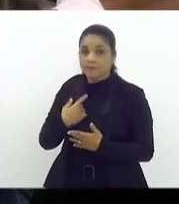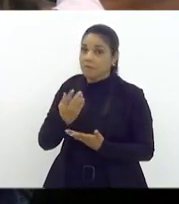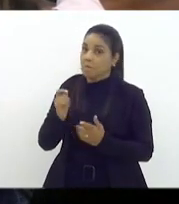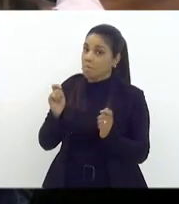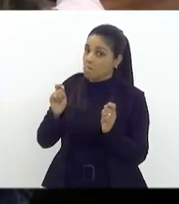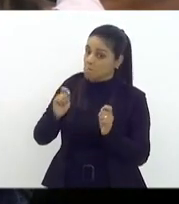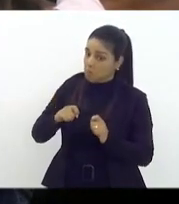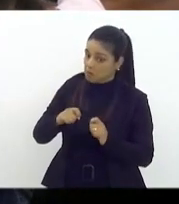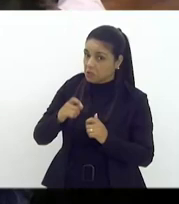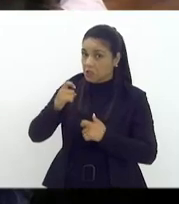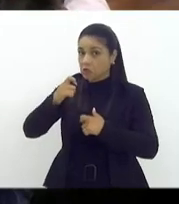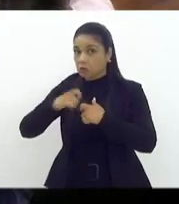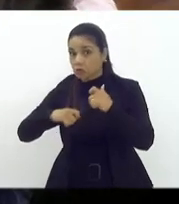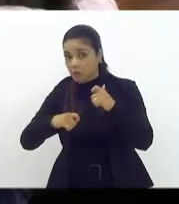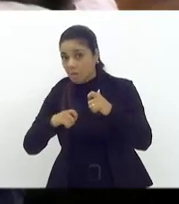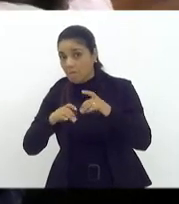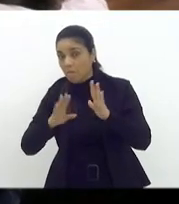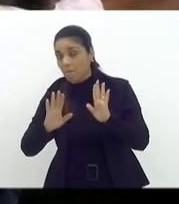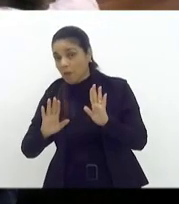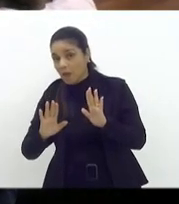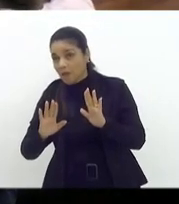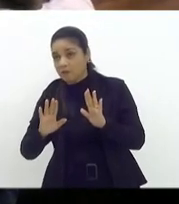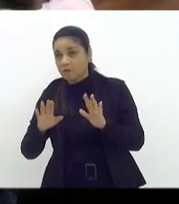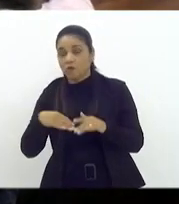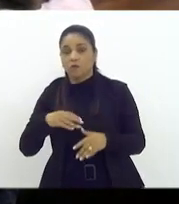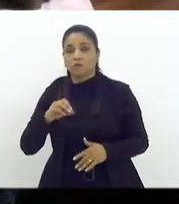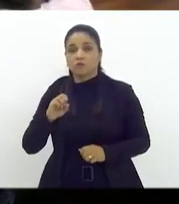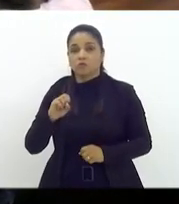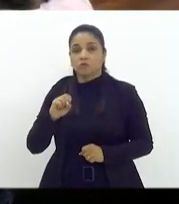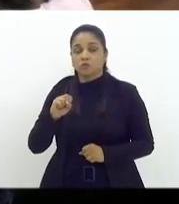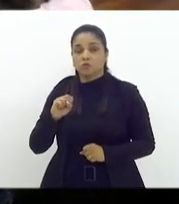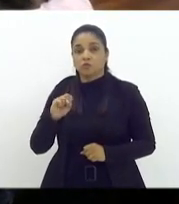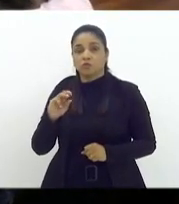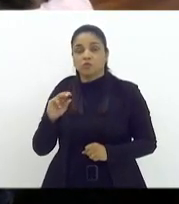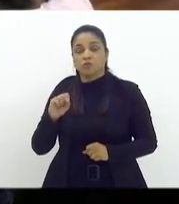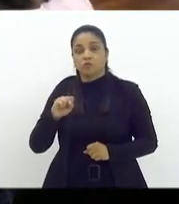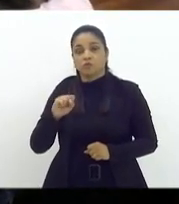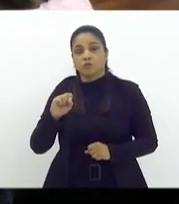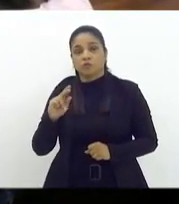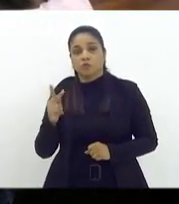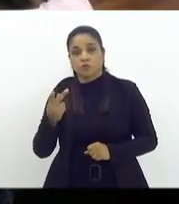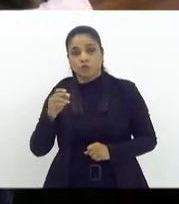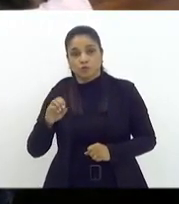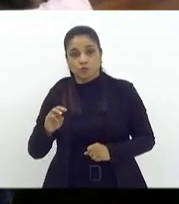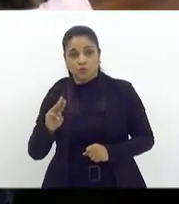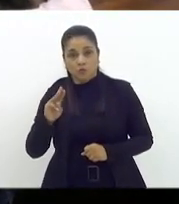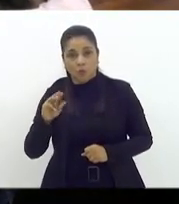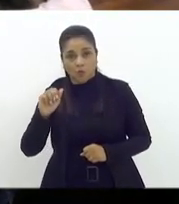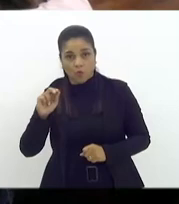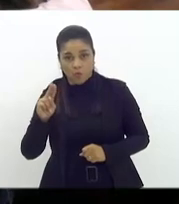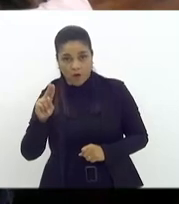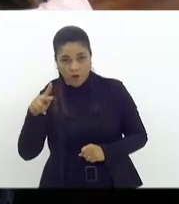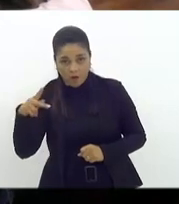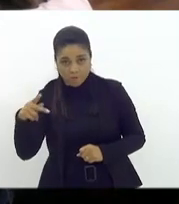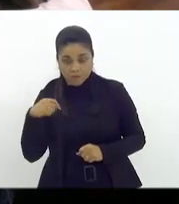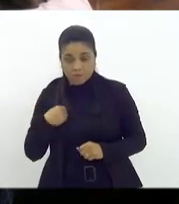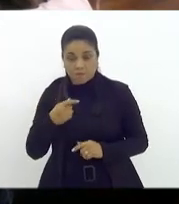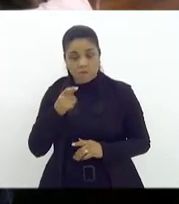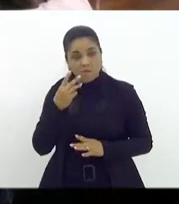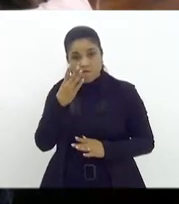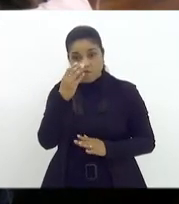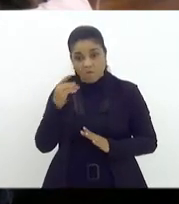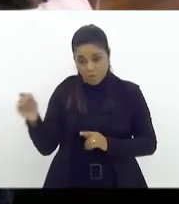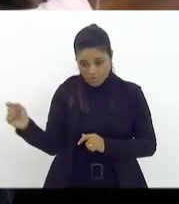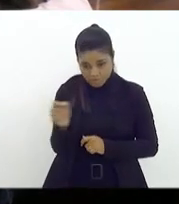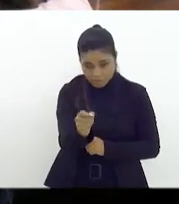Olha o que que o show up faz no caso aqui foi um show lápis sidencial não foi fotografaram ele presencialmente para